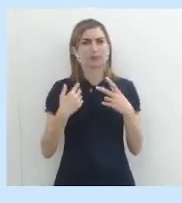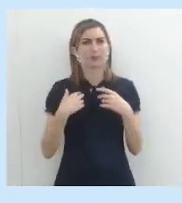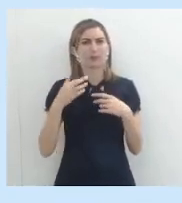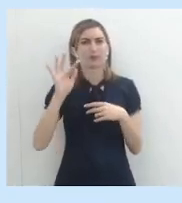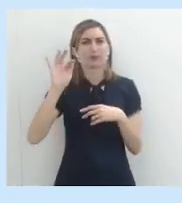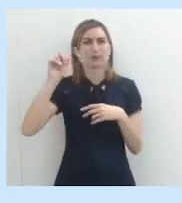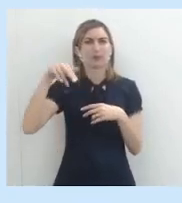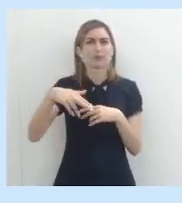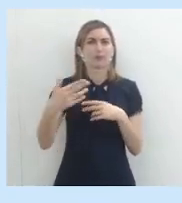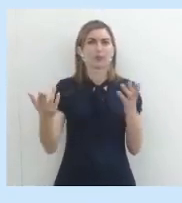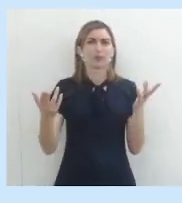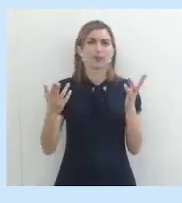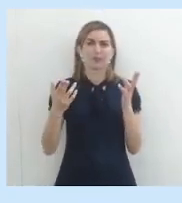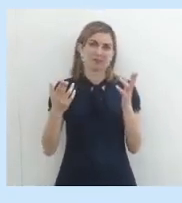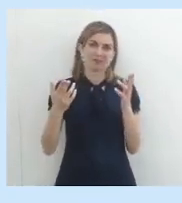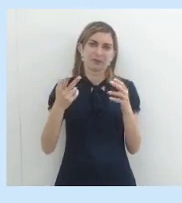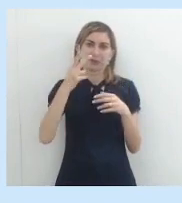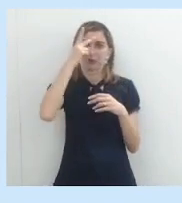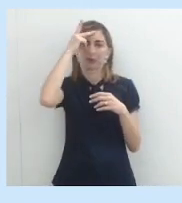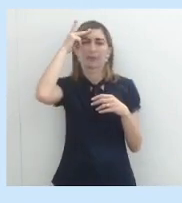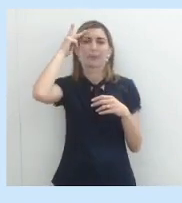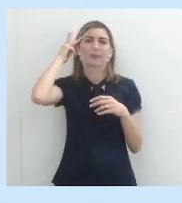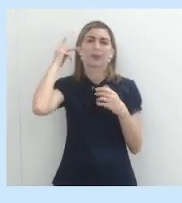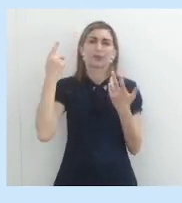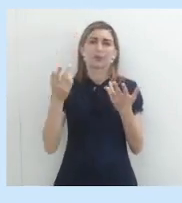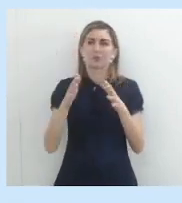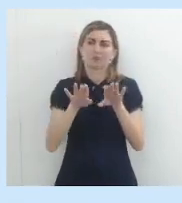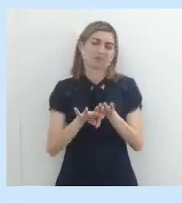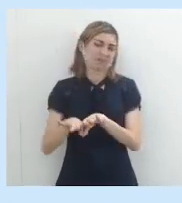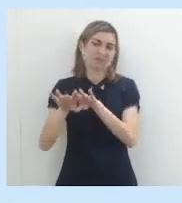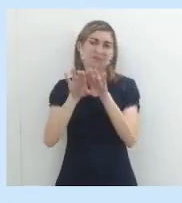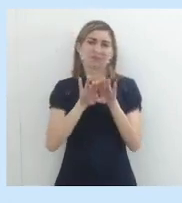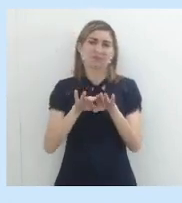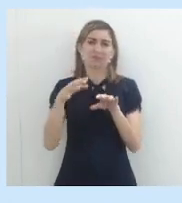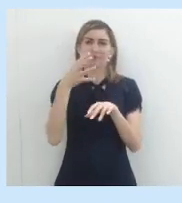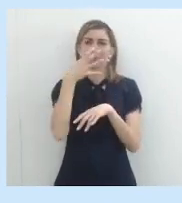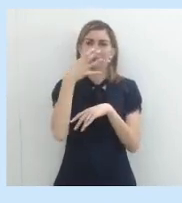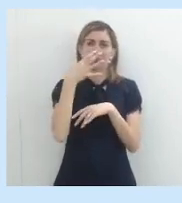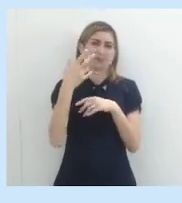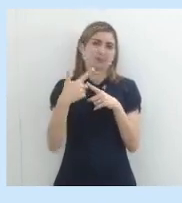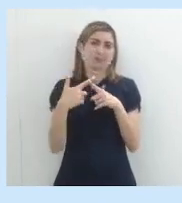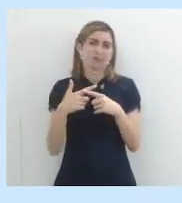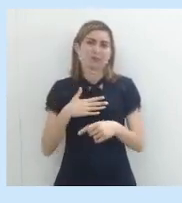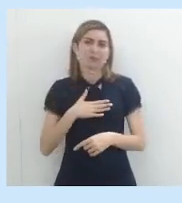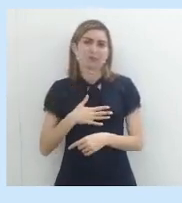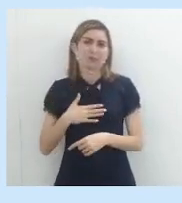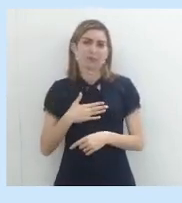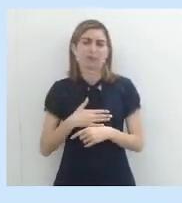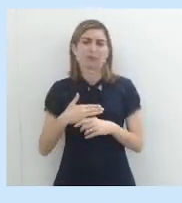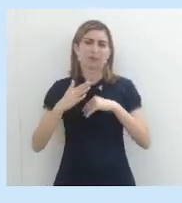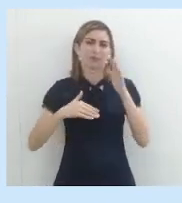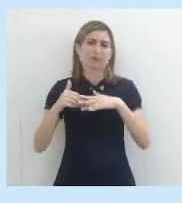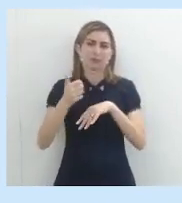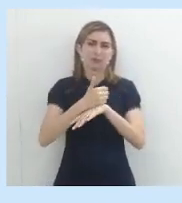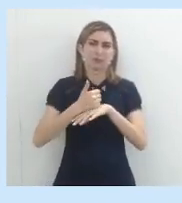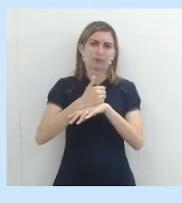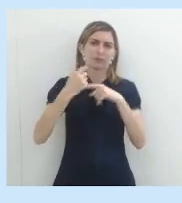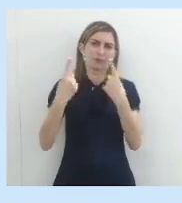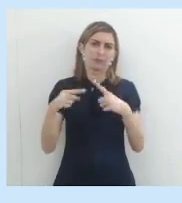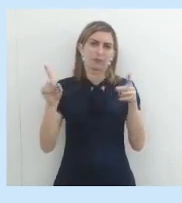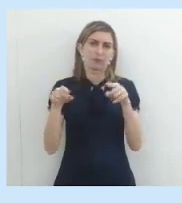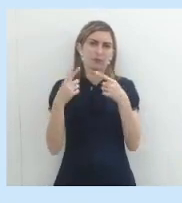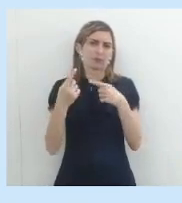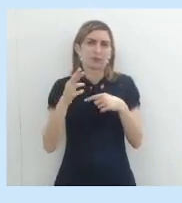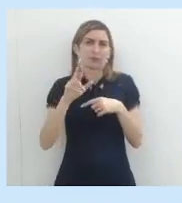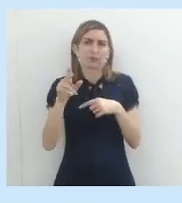que um cinéfilo, uma pessoa comum que vai assistir o filme porque gosta, né? Então, assim, um profissional da música não vai assistir